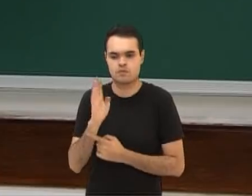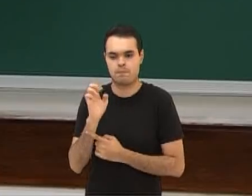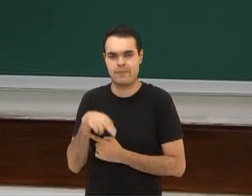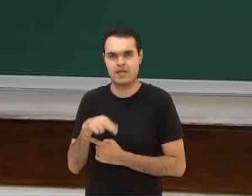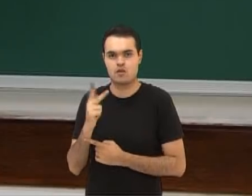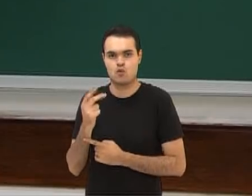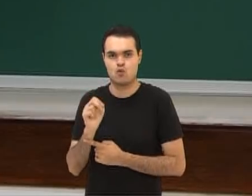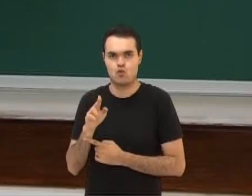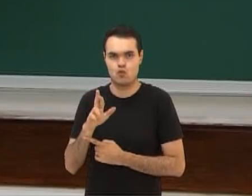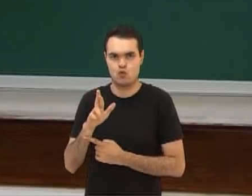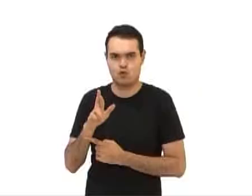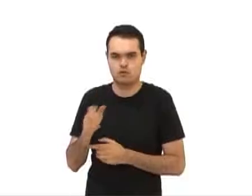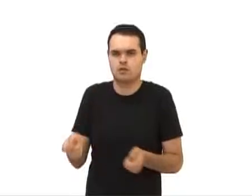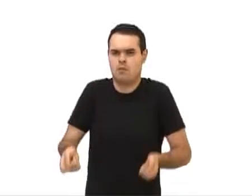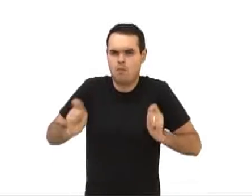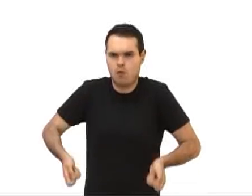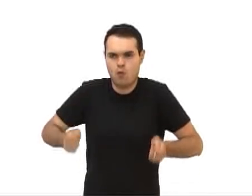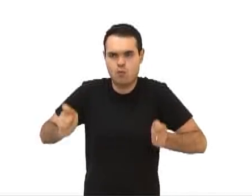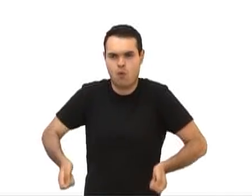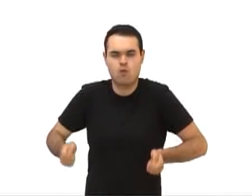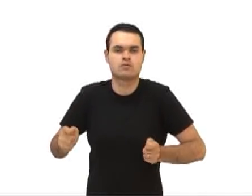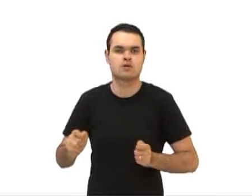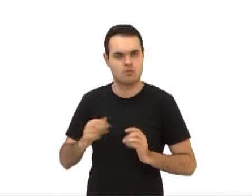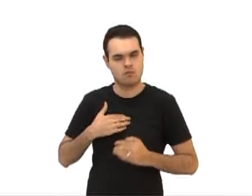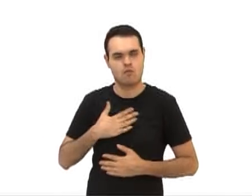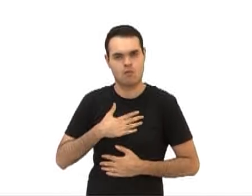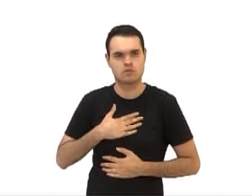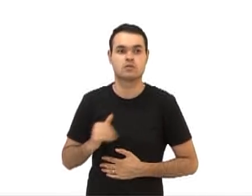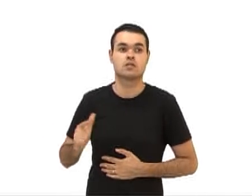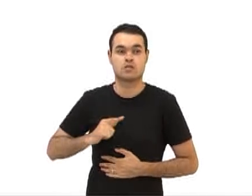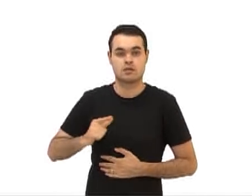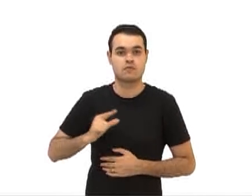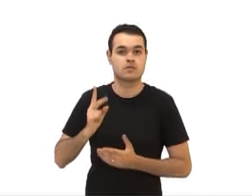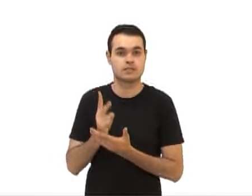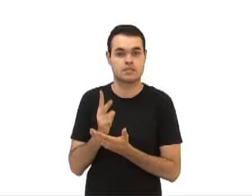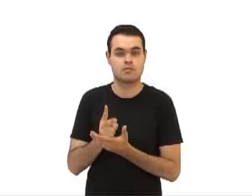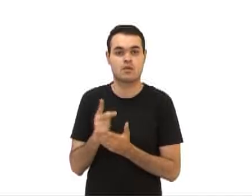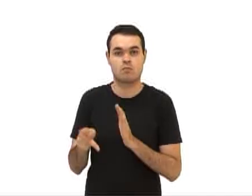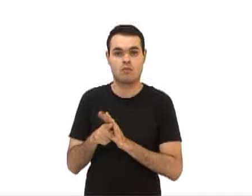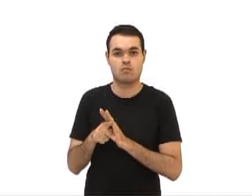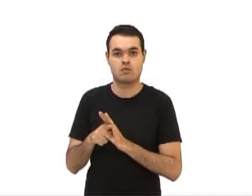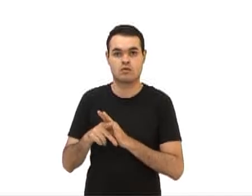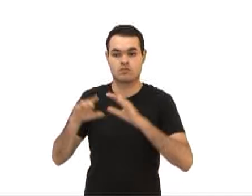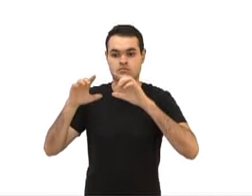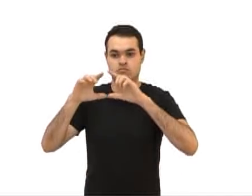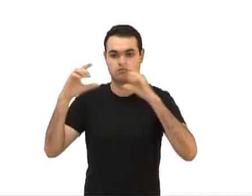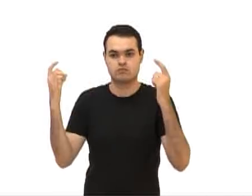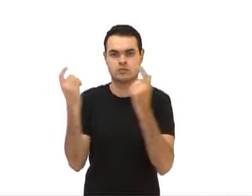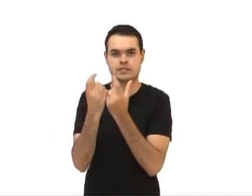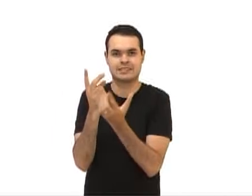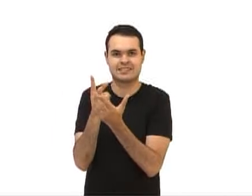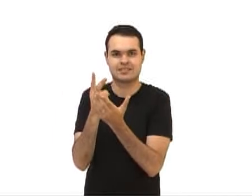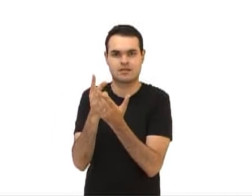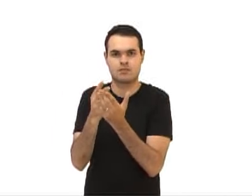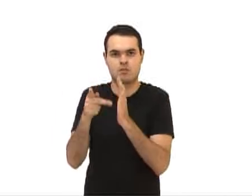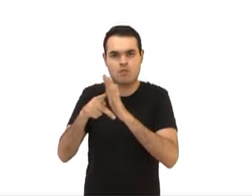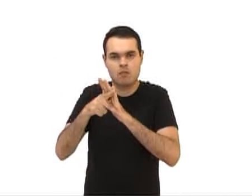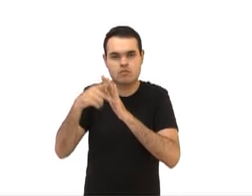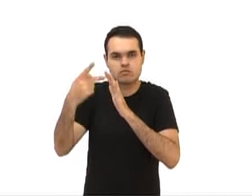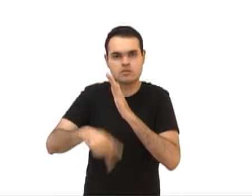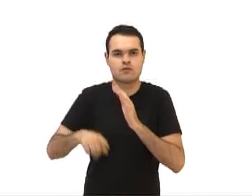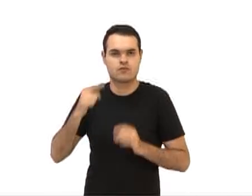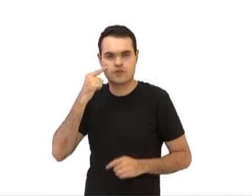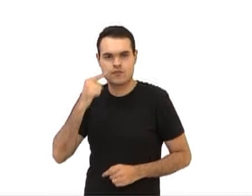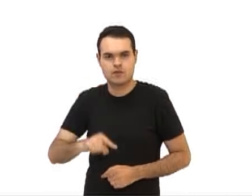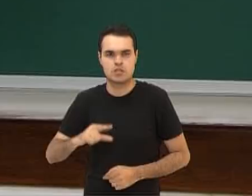pena. Então, as formas típicas eram em círculos e curvas, como suporte de arco redondo em abóbadas. Então,